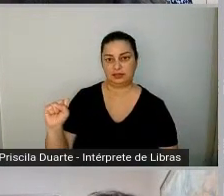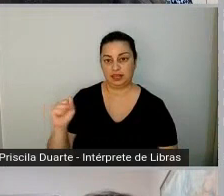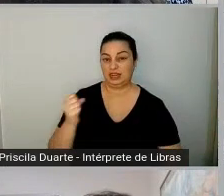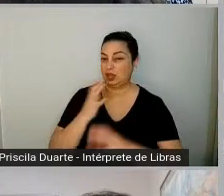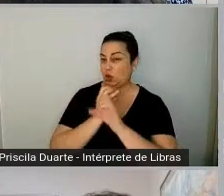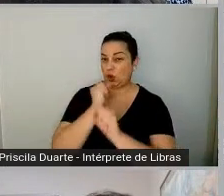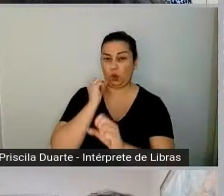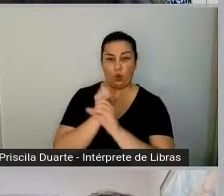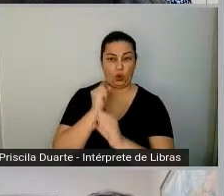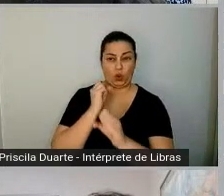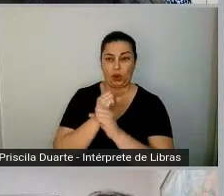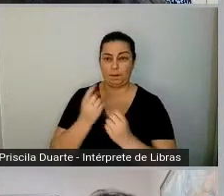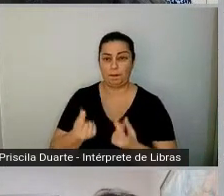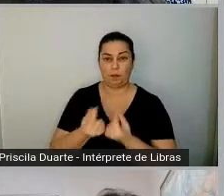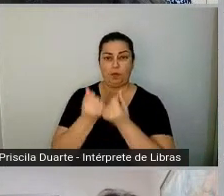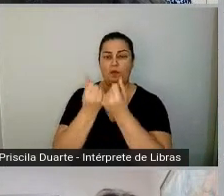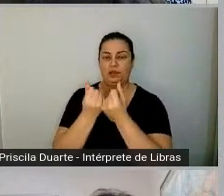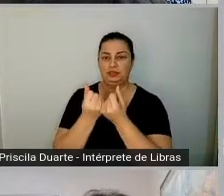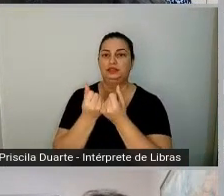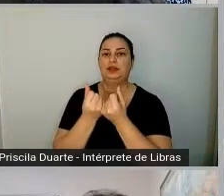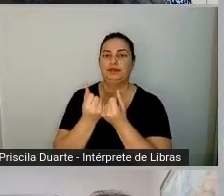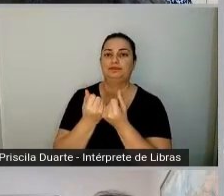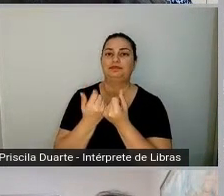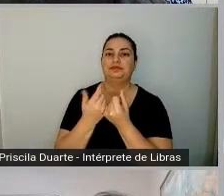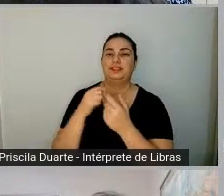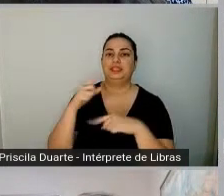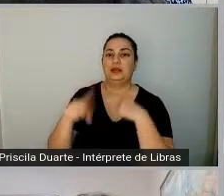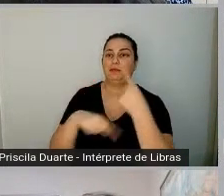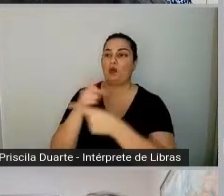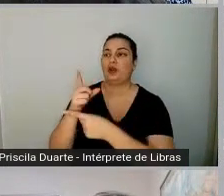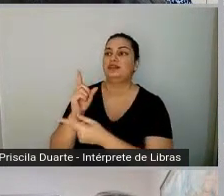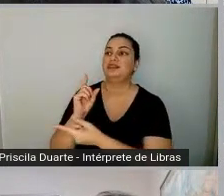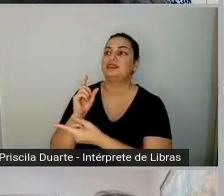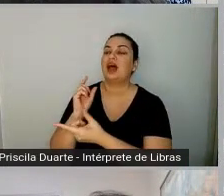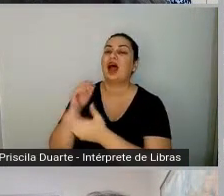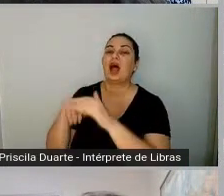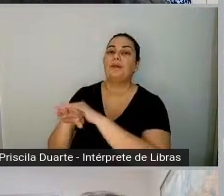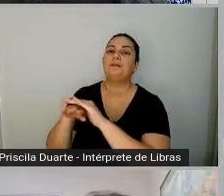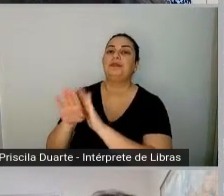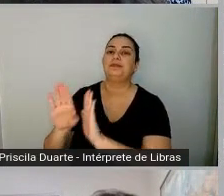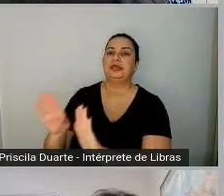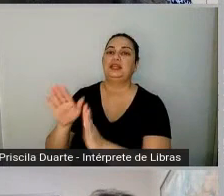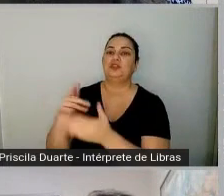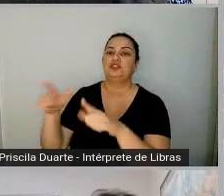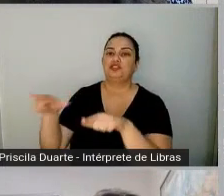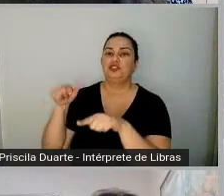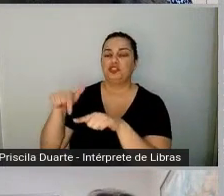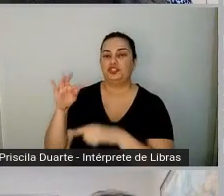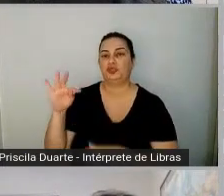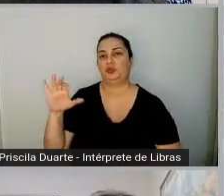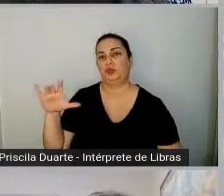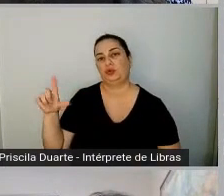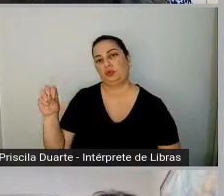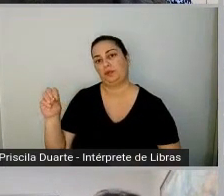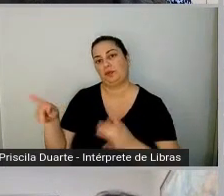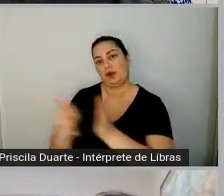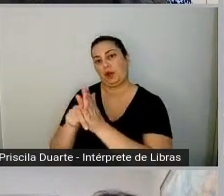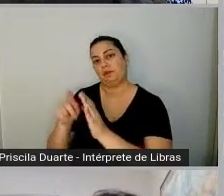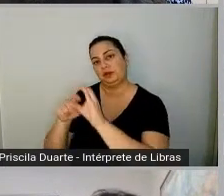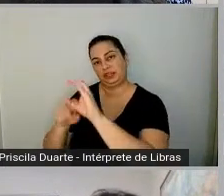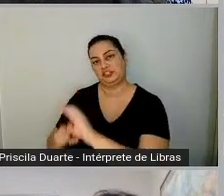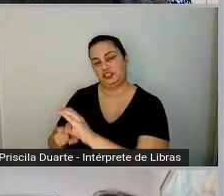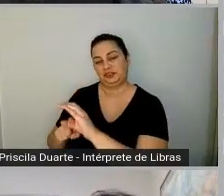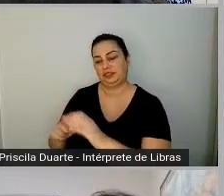também, aplica em título da dívida, né? Aí vem o pessoal do governo e tal, que nos critica e fala, mas